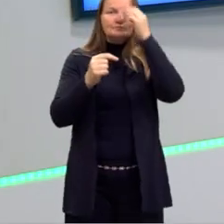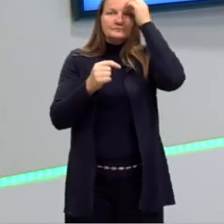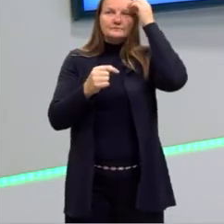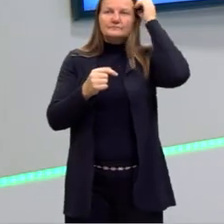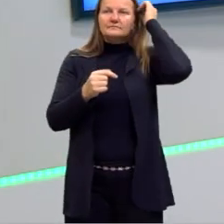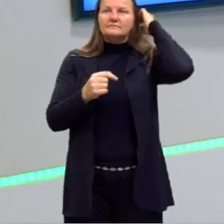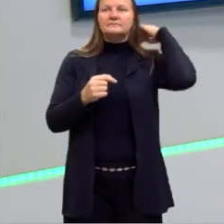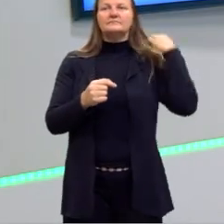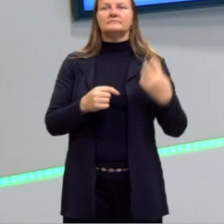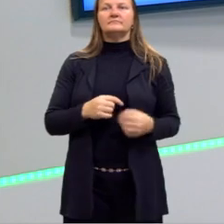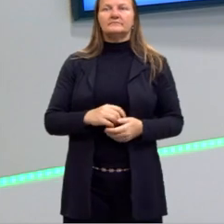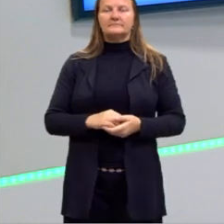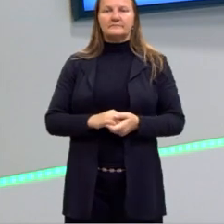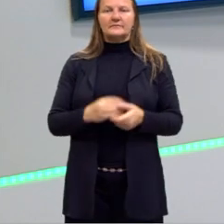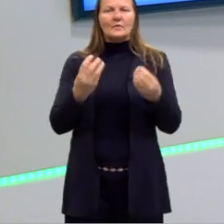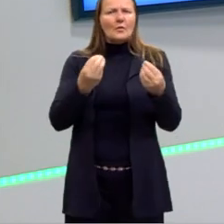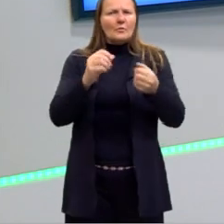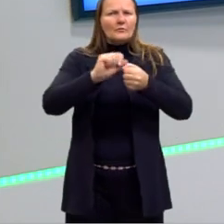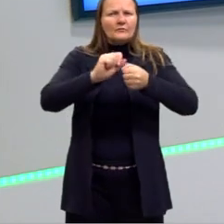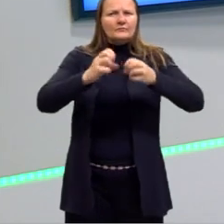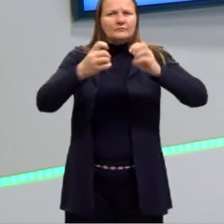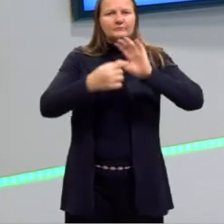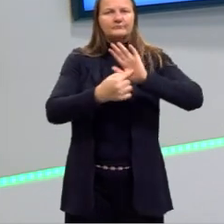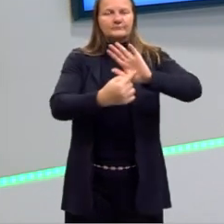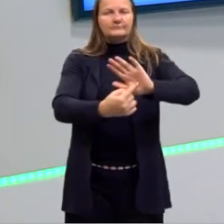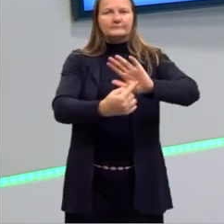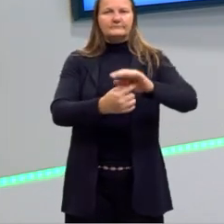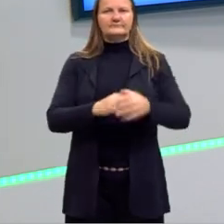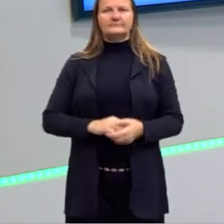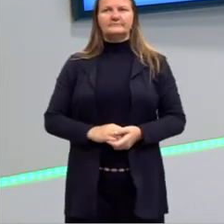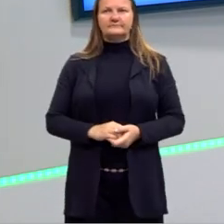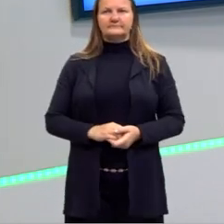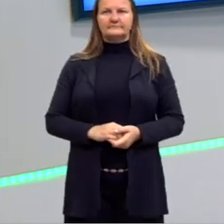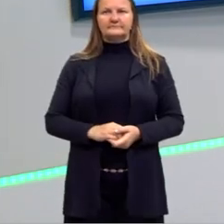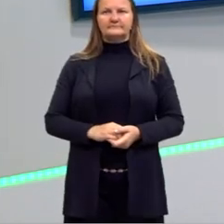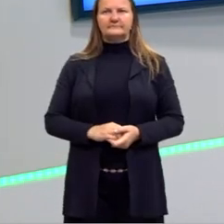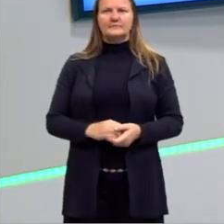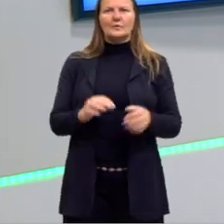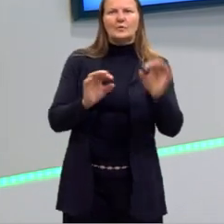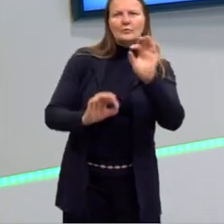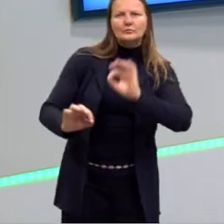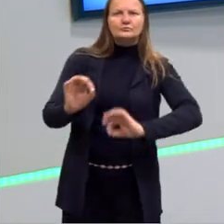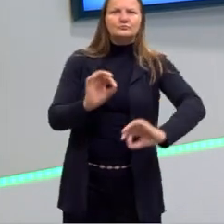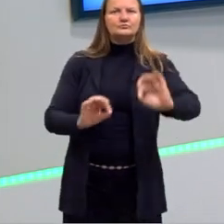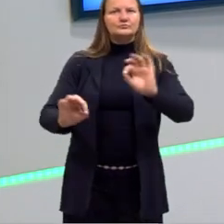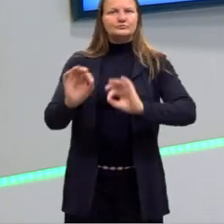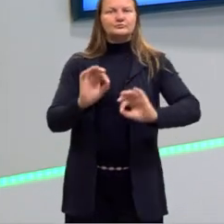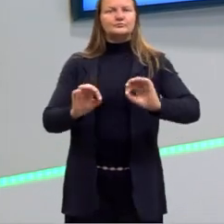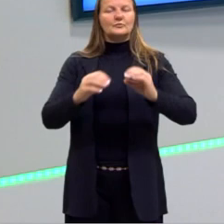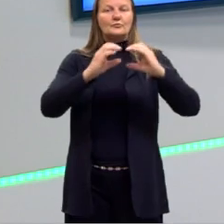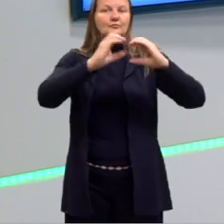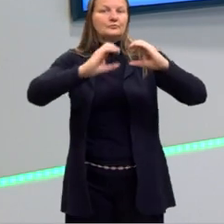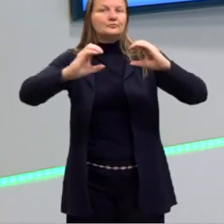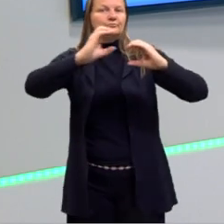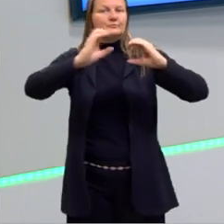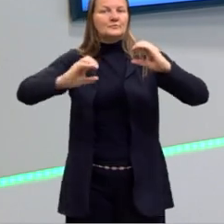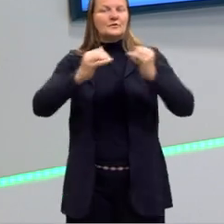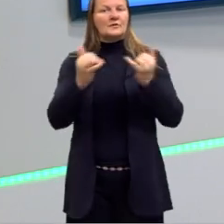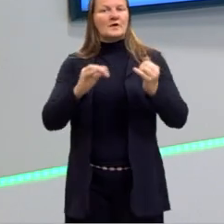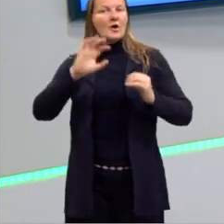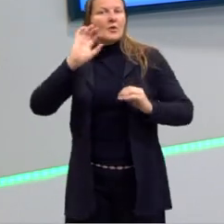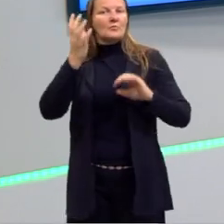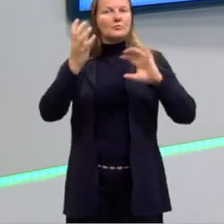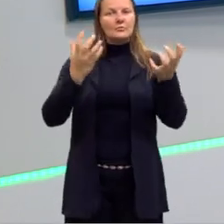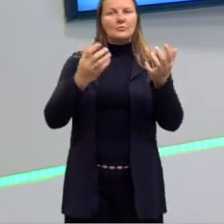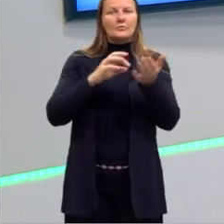é isso né que o ENEM também aparece bastante né para gente a gente saber lidar né com circuito e resolver